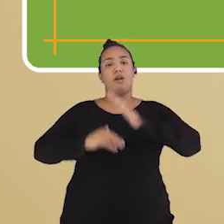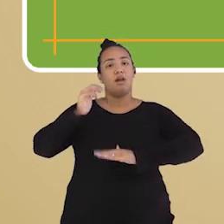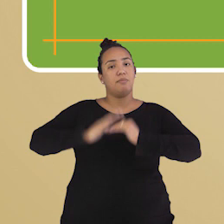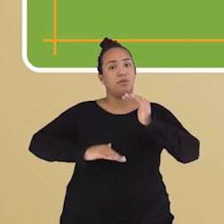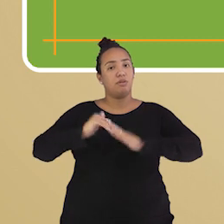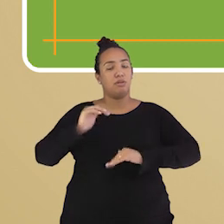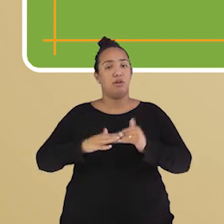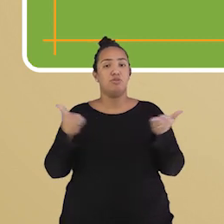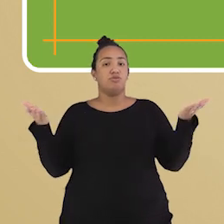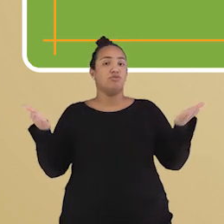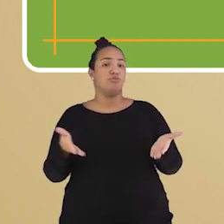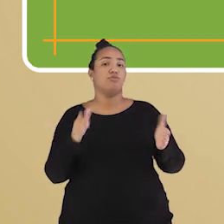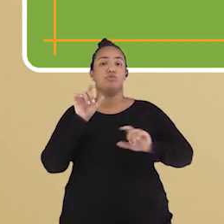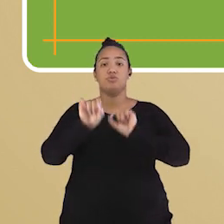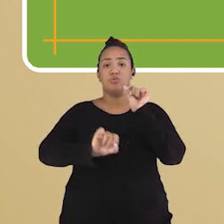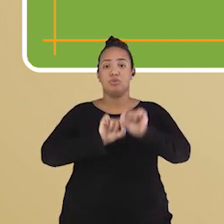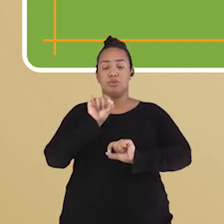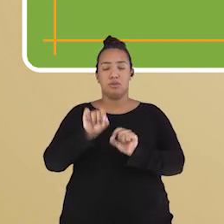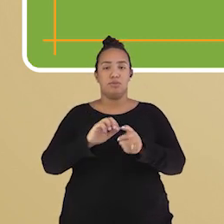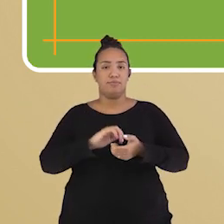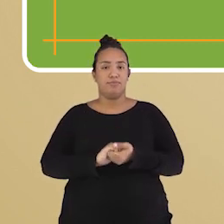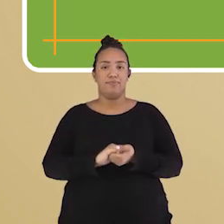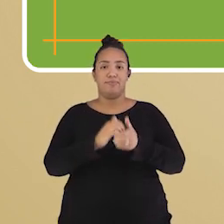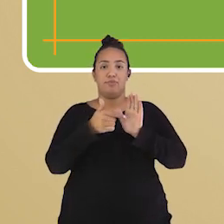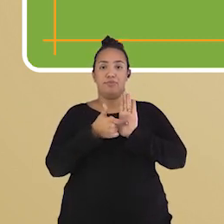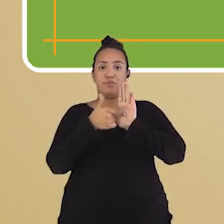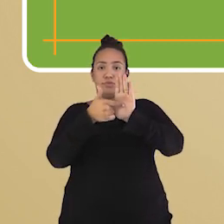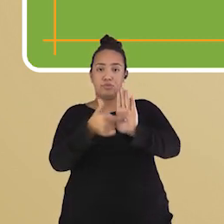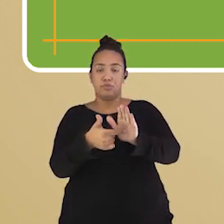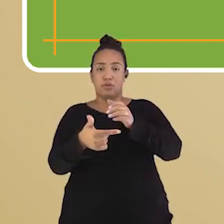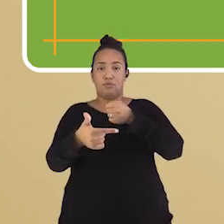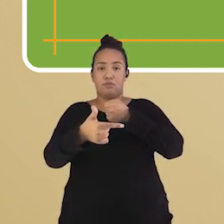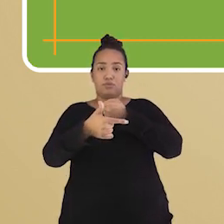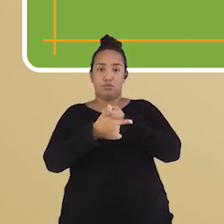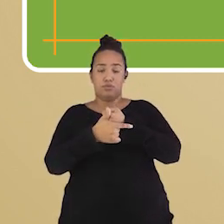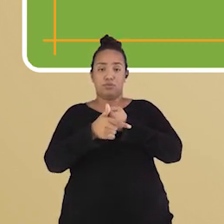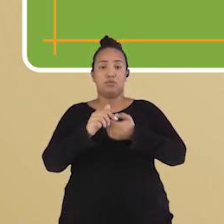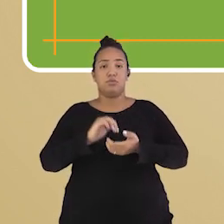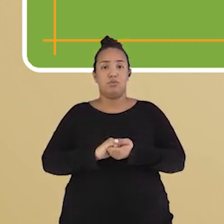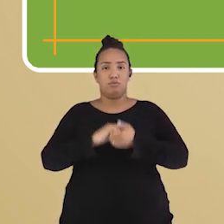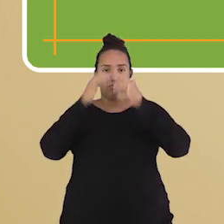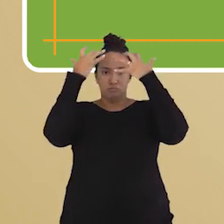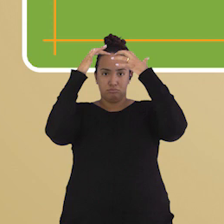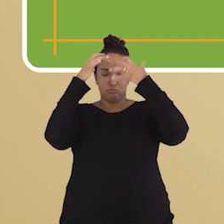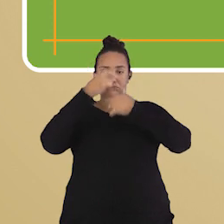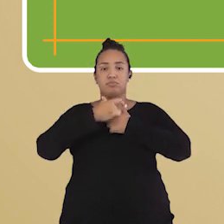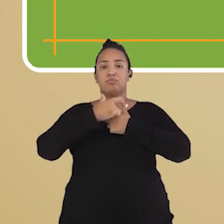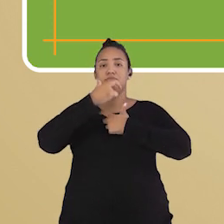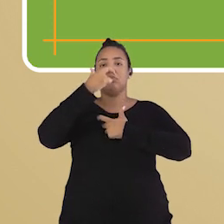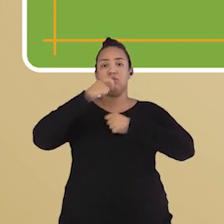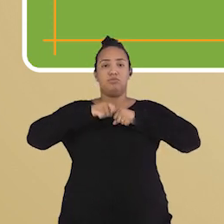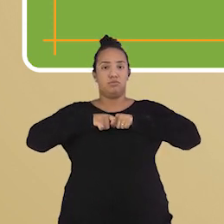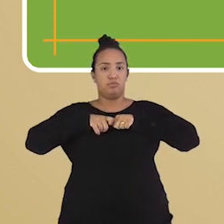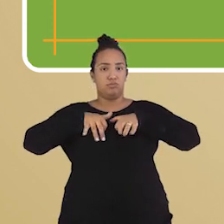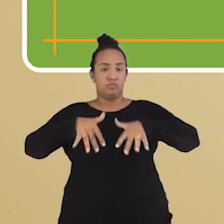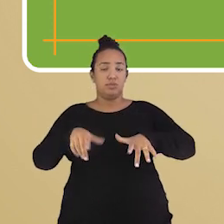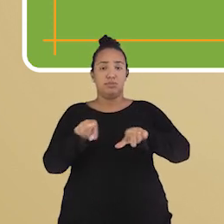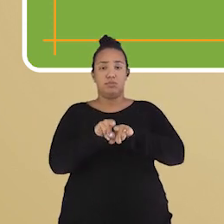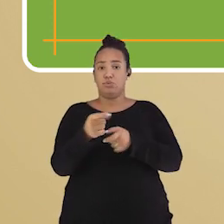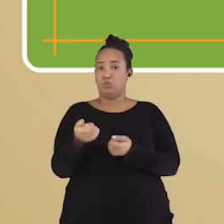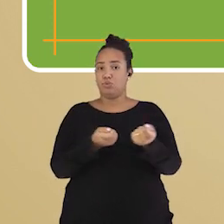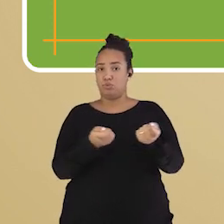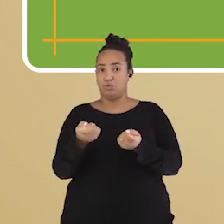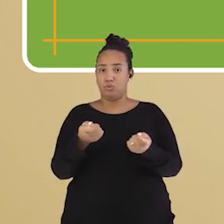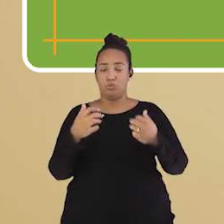habilidade que vamos trabalhar hoje é justificar o papel do sistema nervoso na coordenação das ações motoras